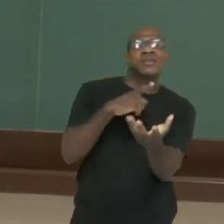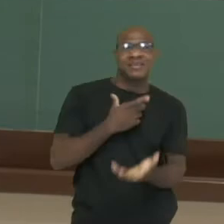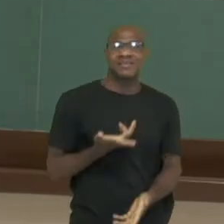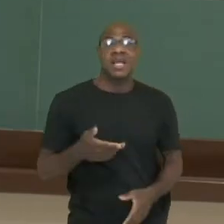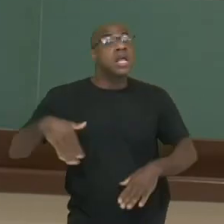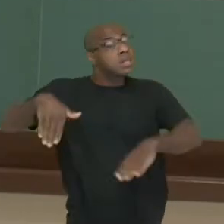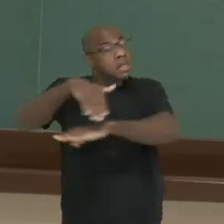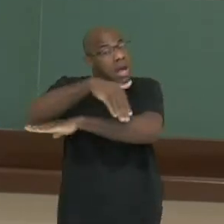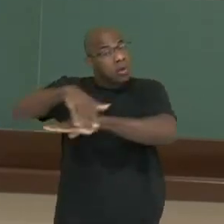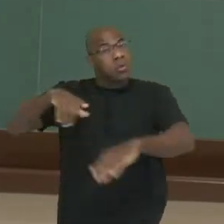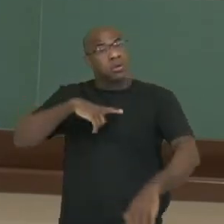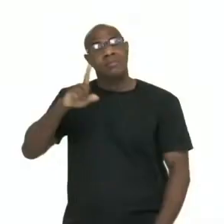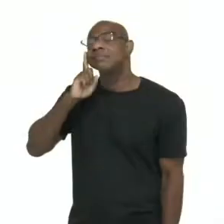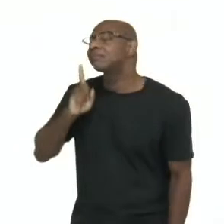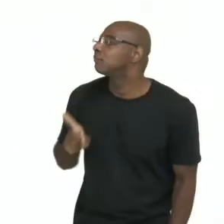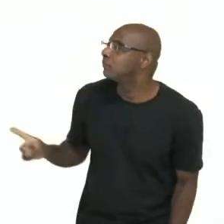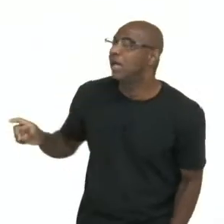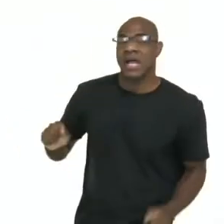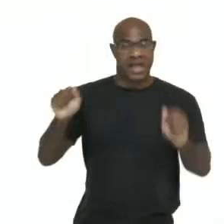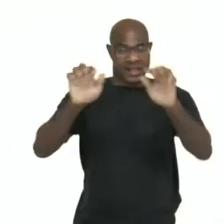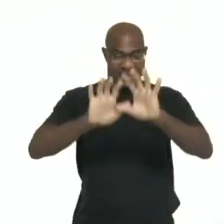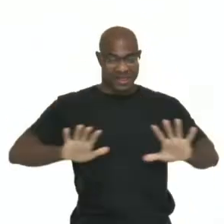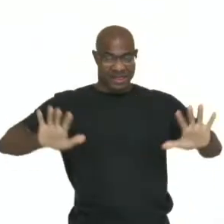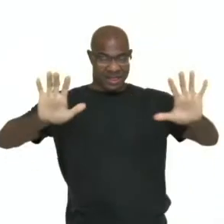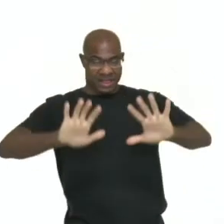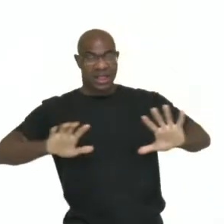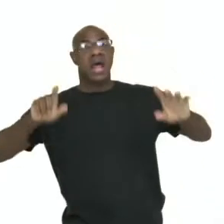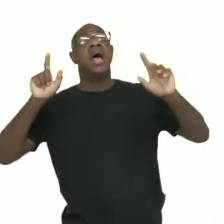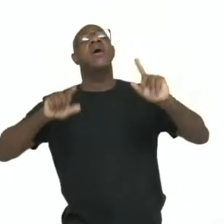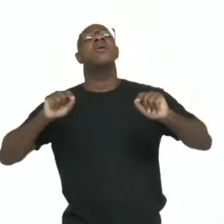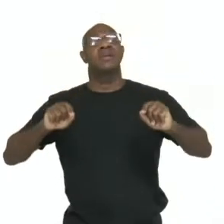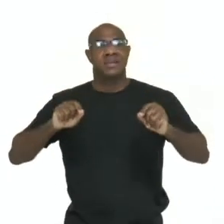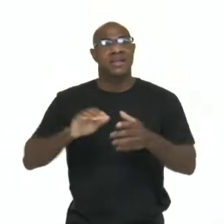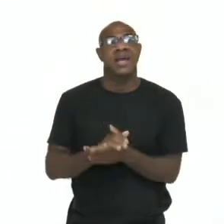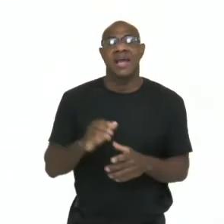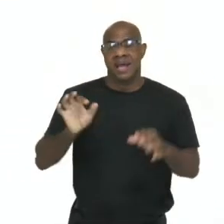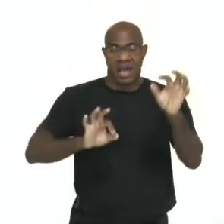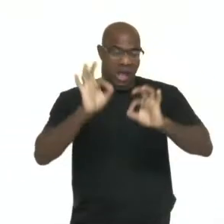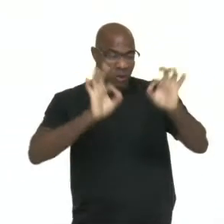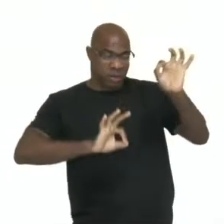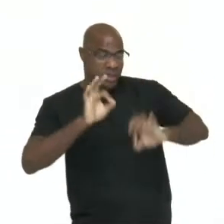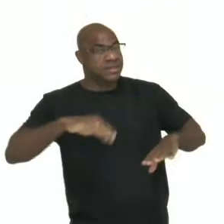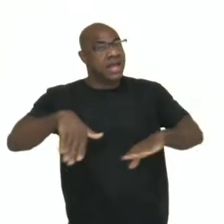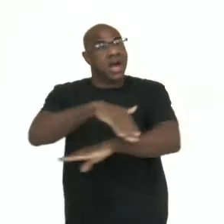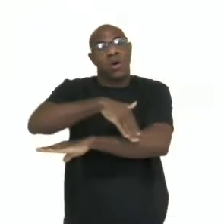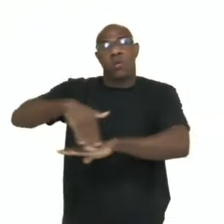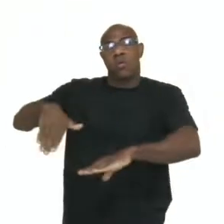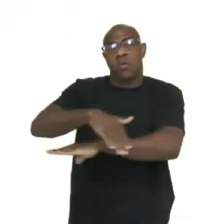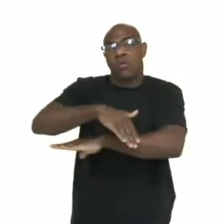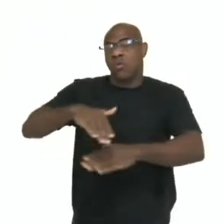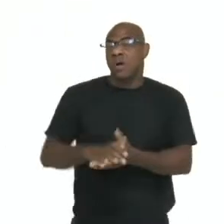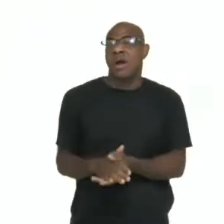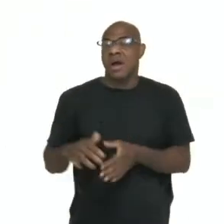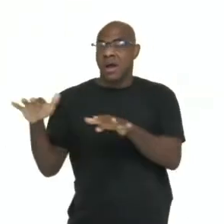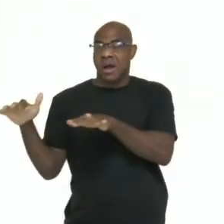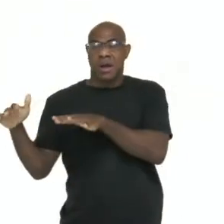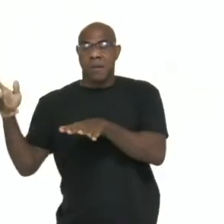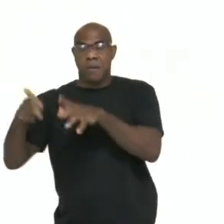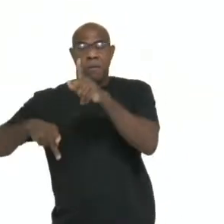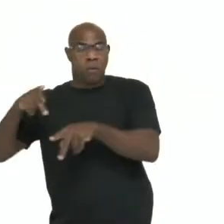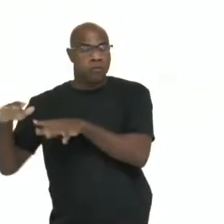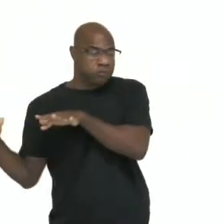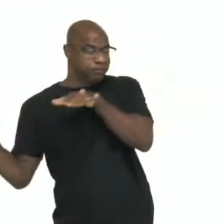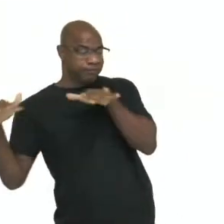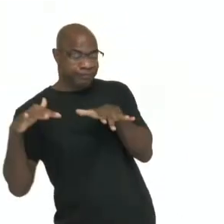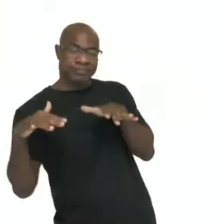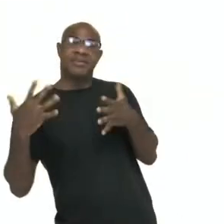de rua, né. Esses cenários que são, né, improvisados e montados ali na rua, né, à vista do público, o público participa no